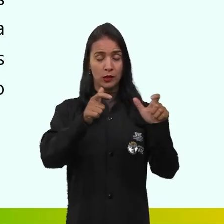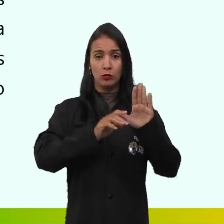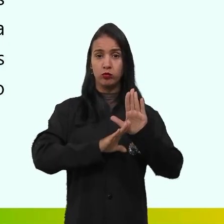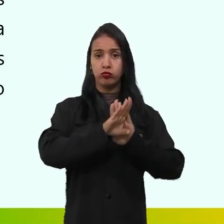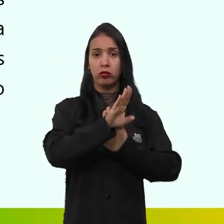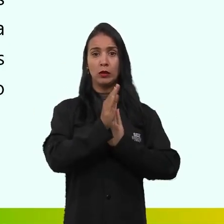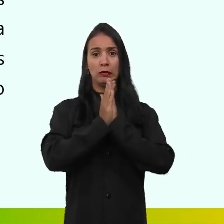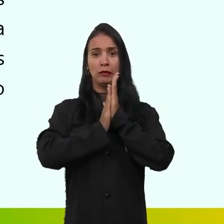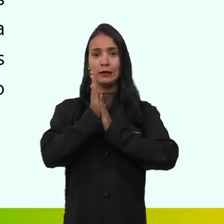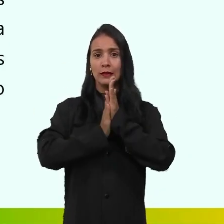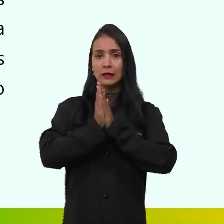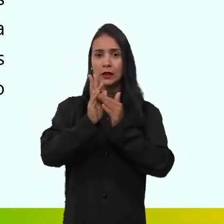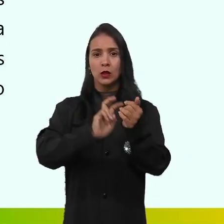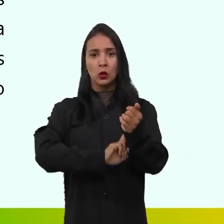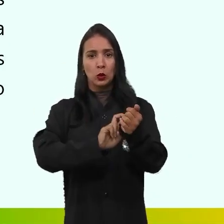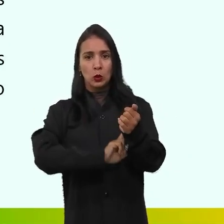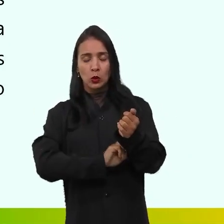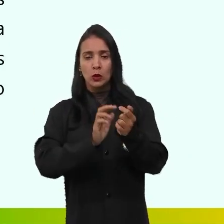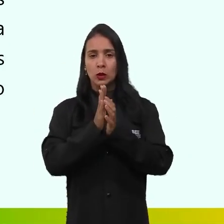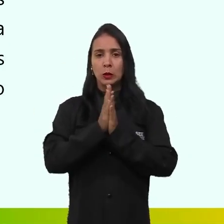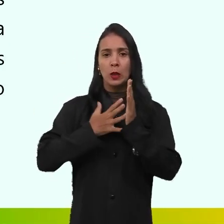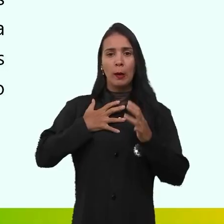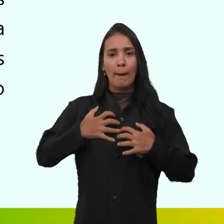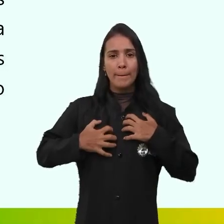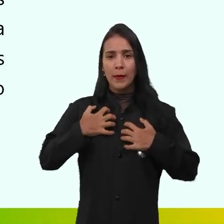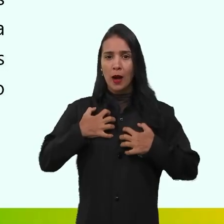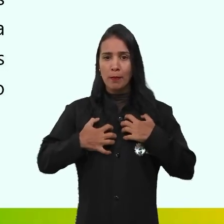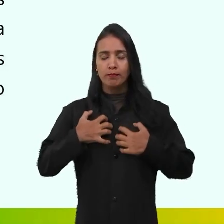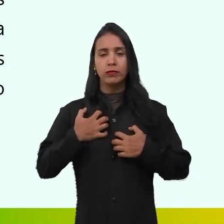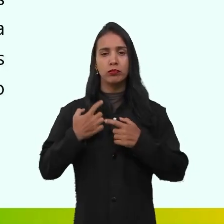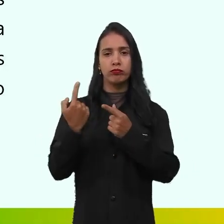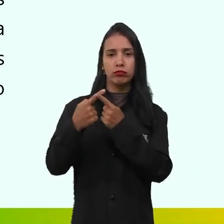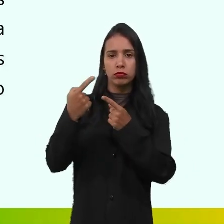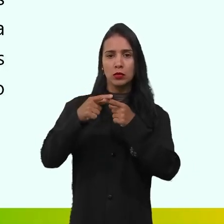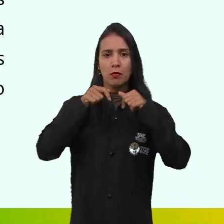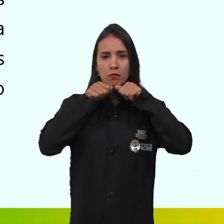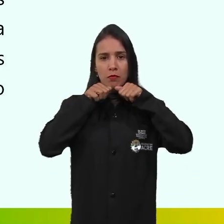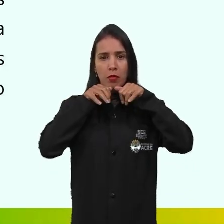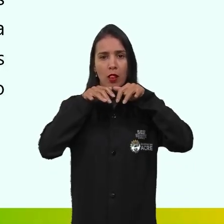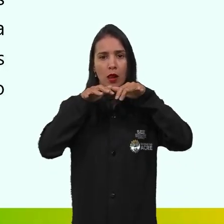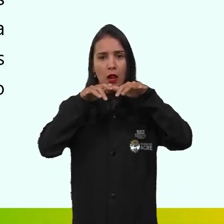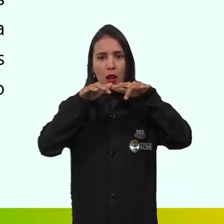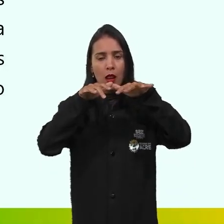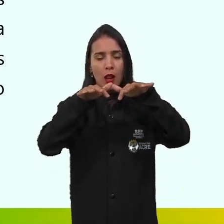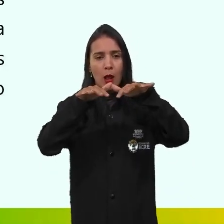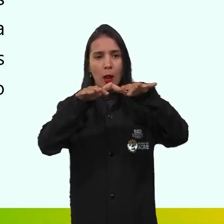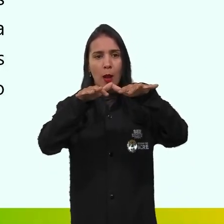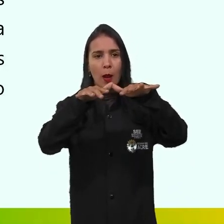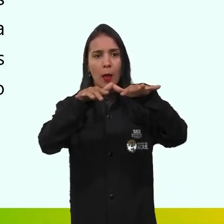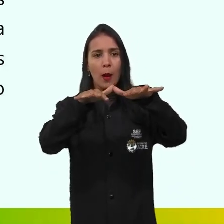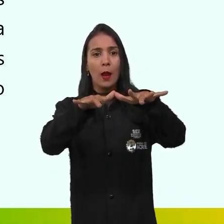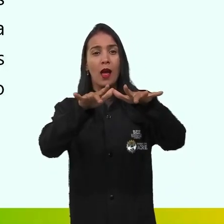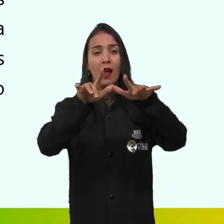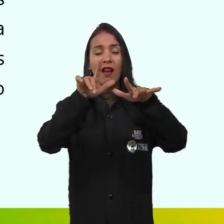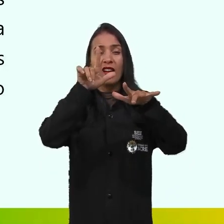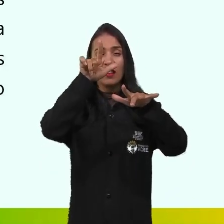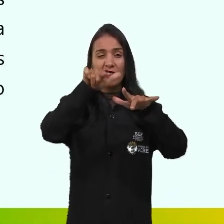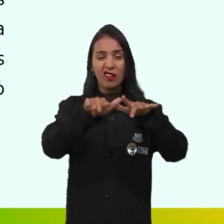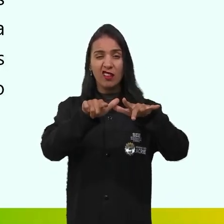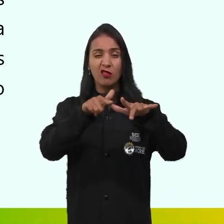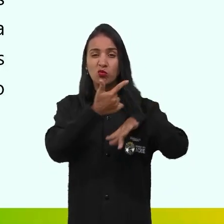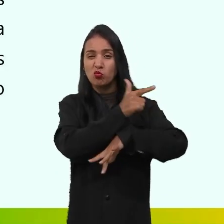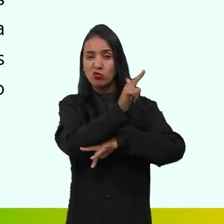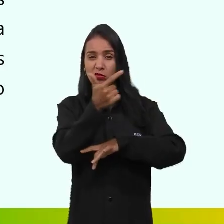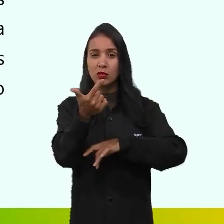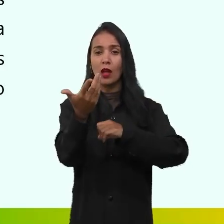e pânico. Então, a disseminação de informações alarmistas, e